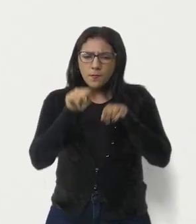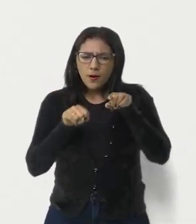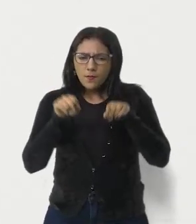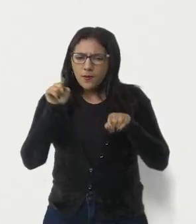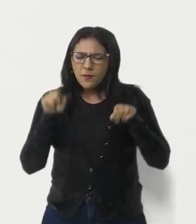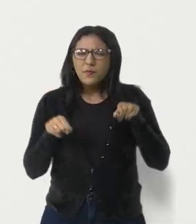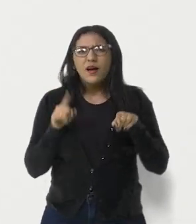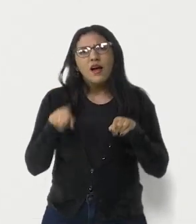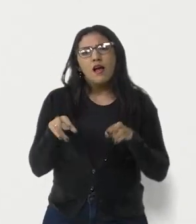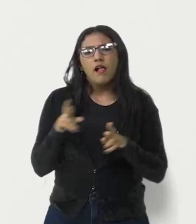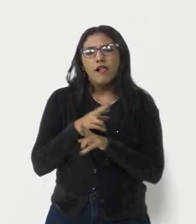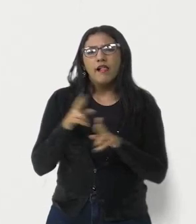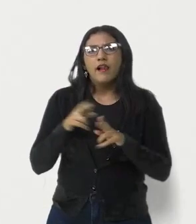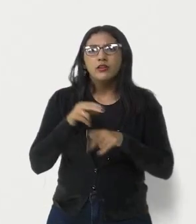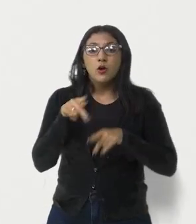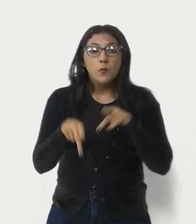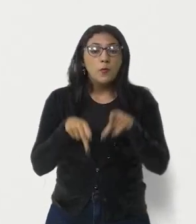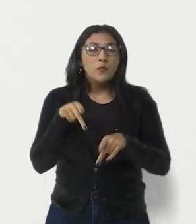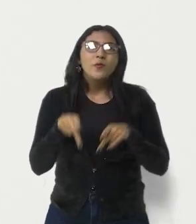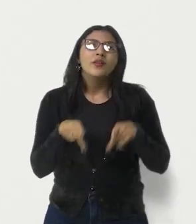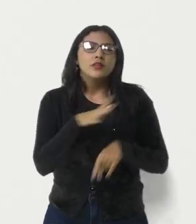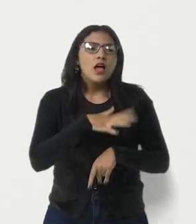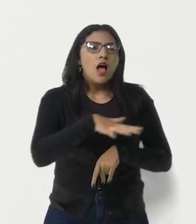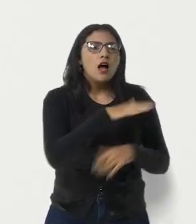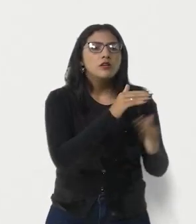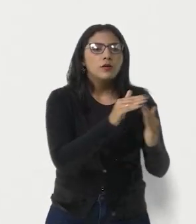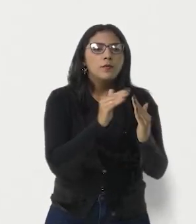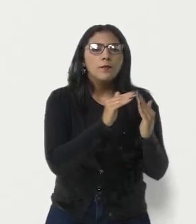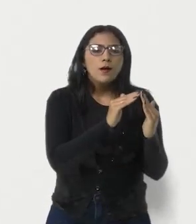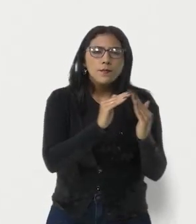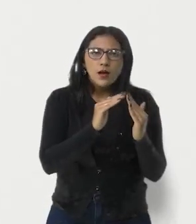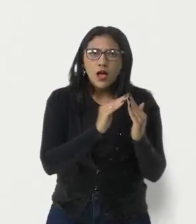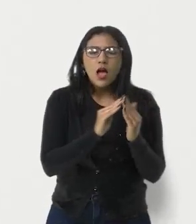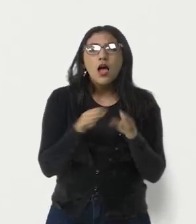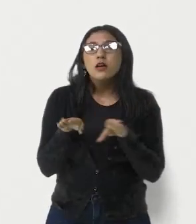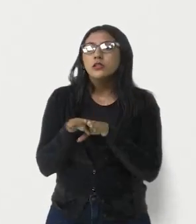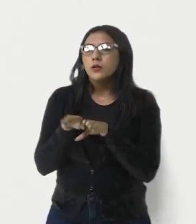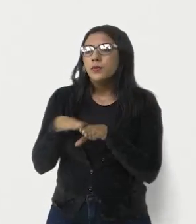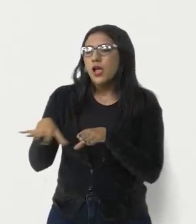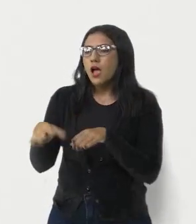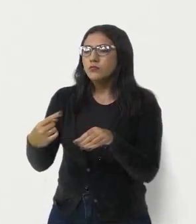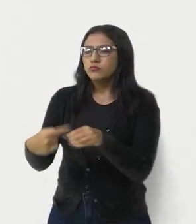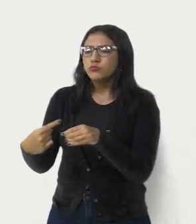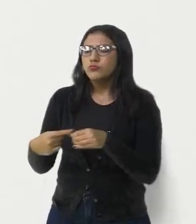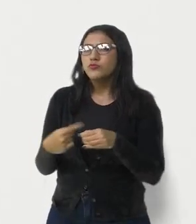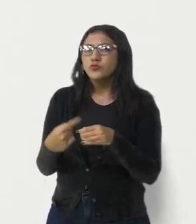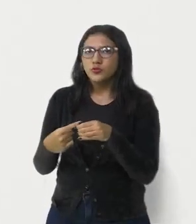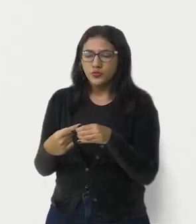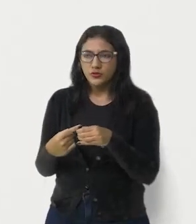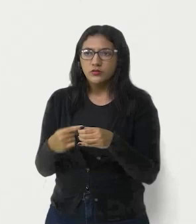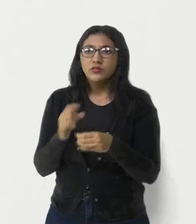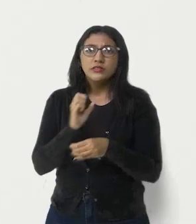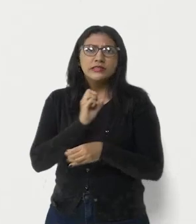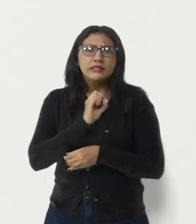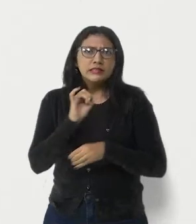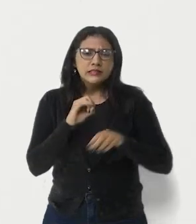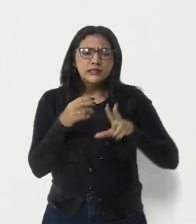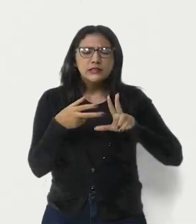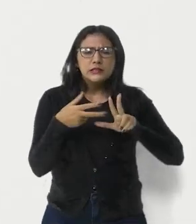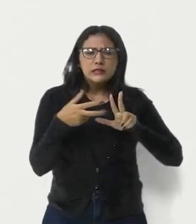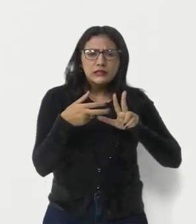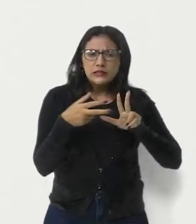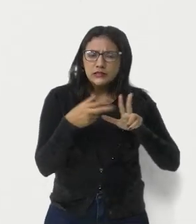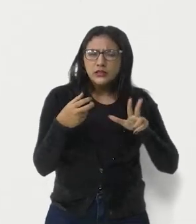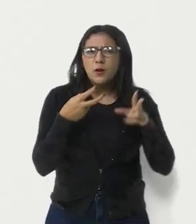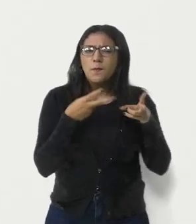isso quer dizer em relação à população das cidades, à população dos nossos municípios, ou seja, toda aquela que não é indígena, se repara